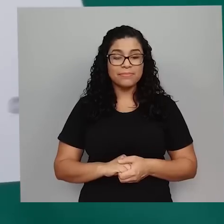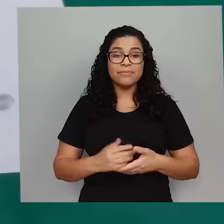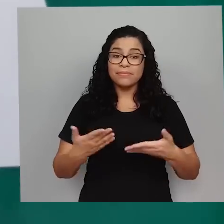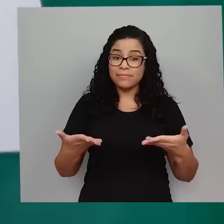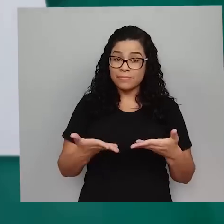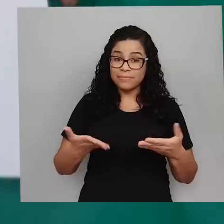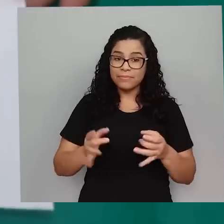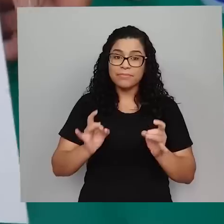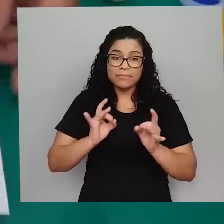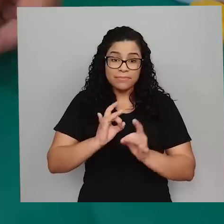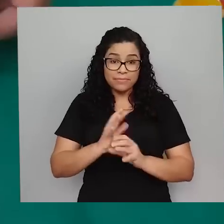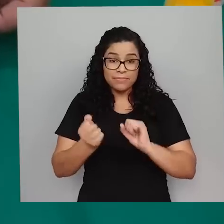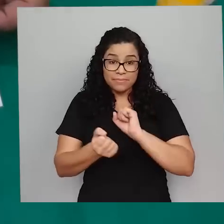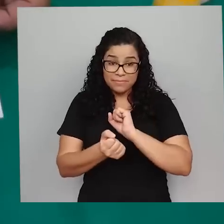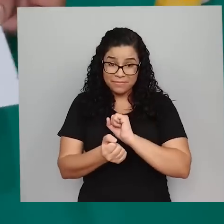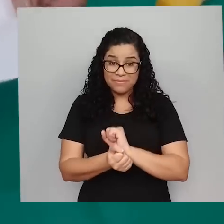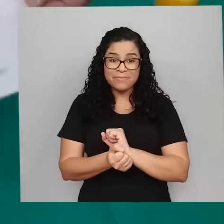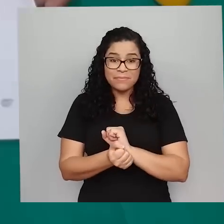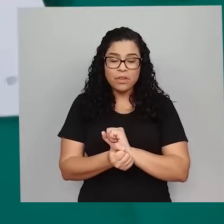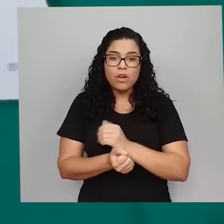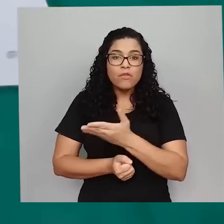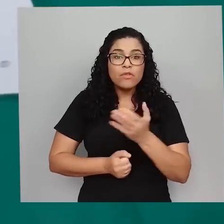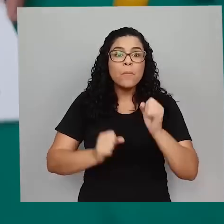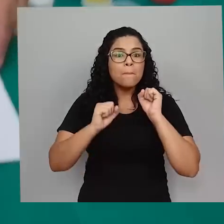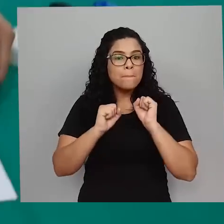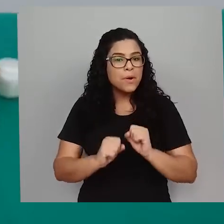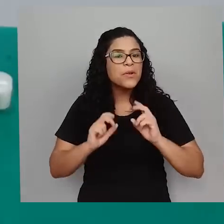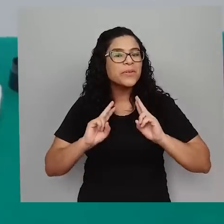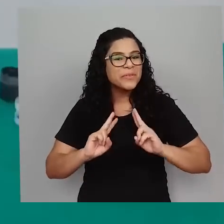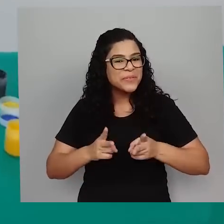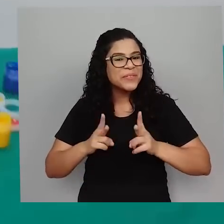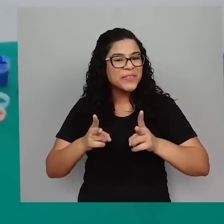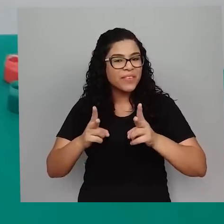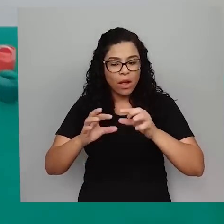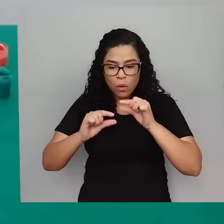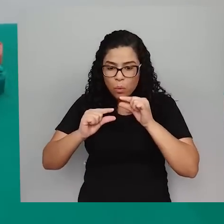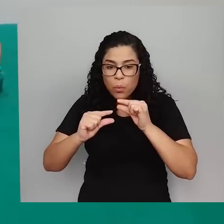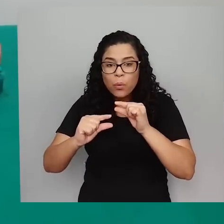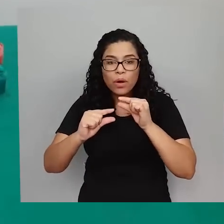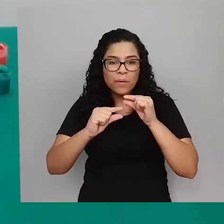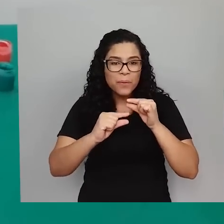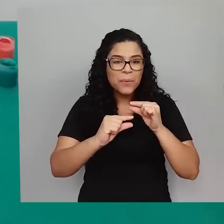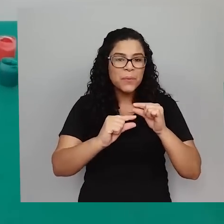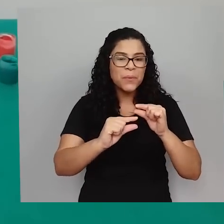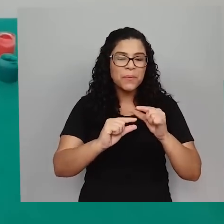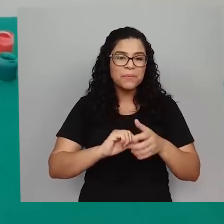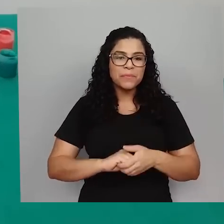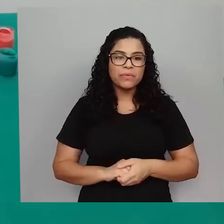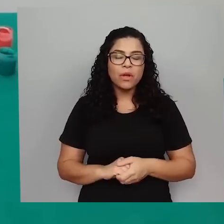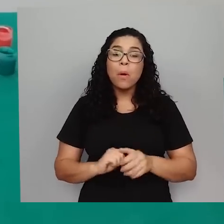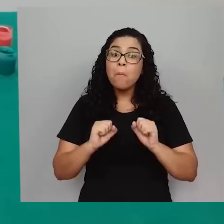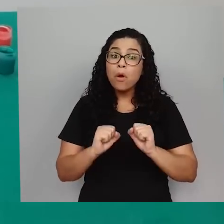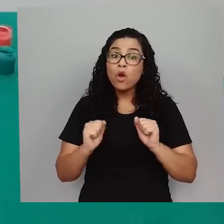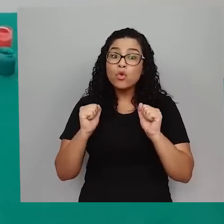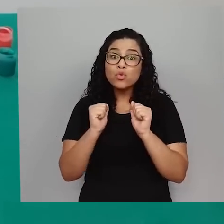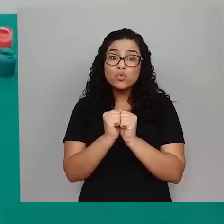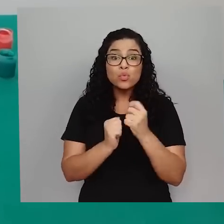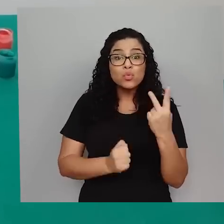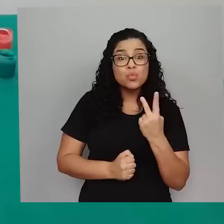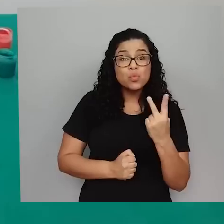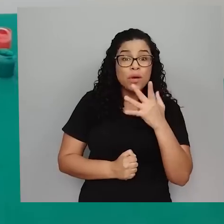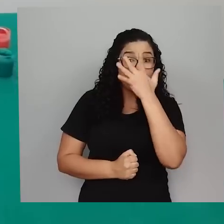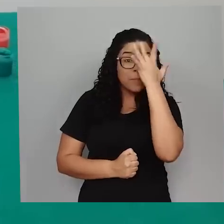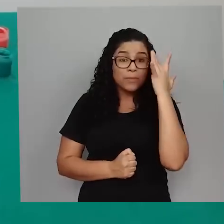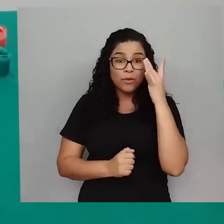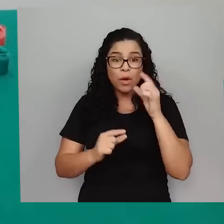Vendo? Eu vou parando por aqui. Mas vocês podem continuar assoprando aí, pode até ser 2